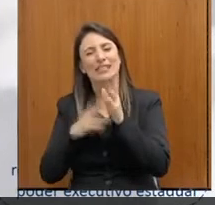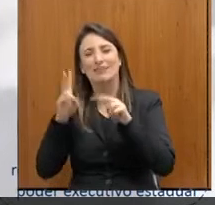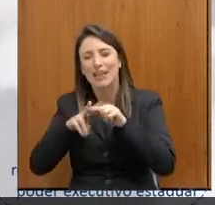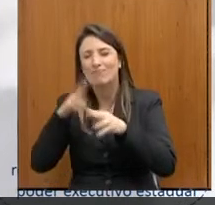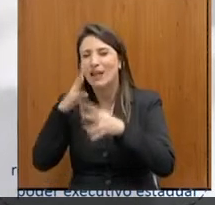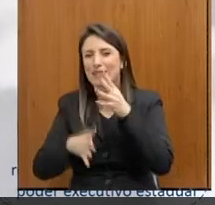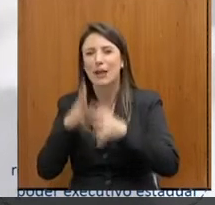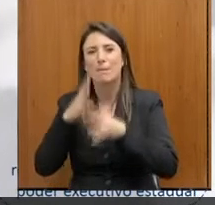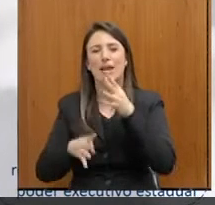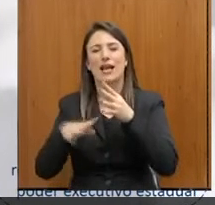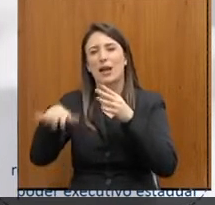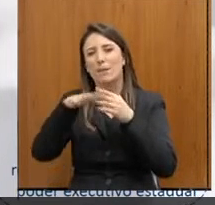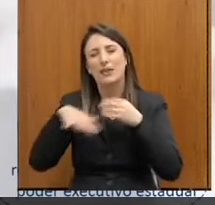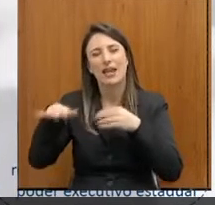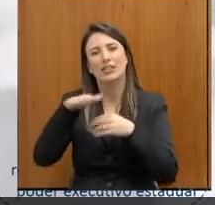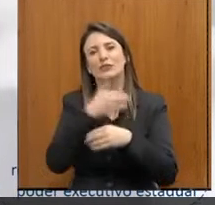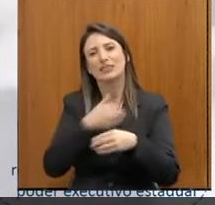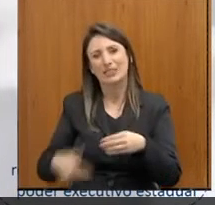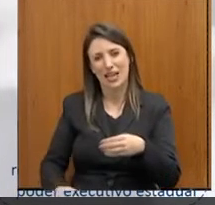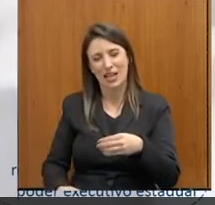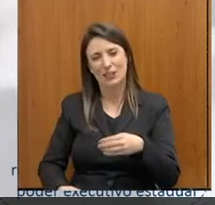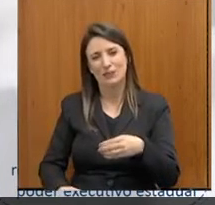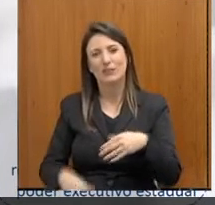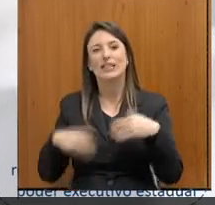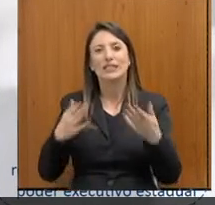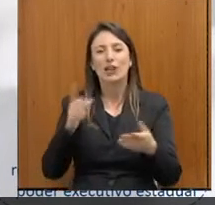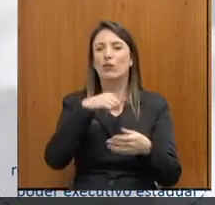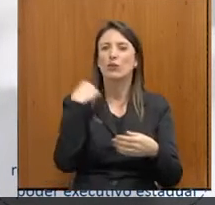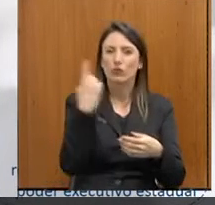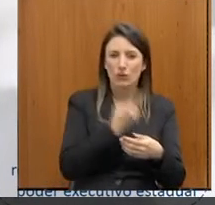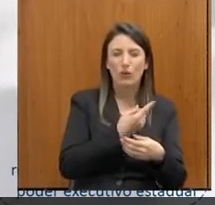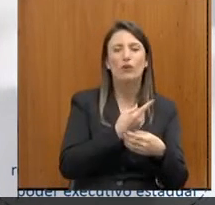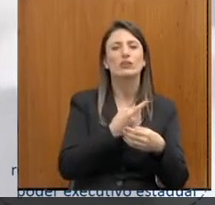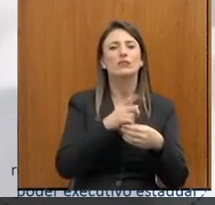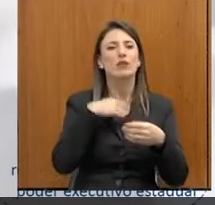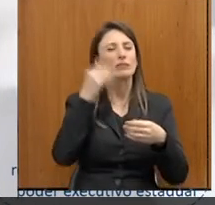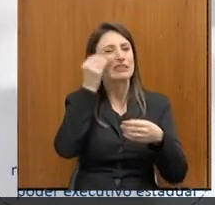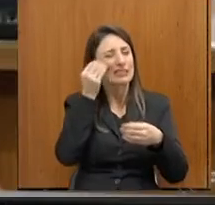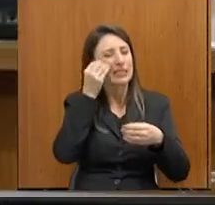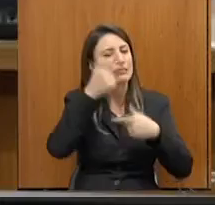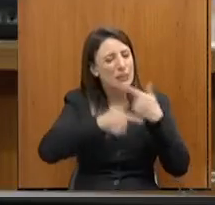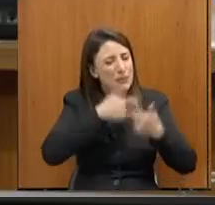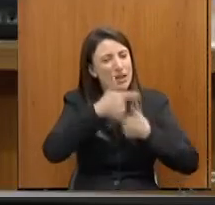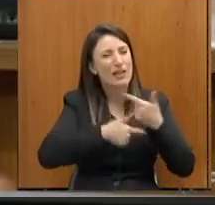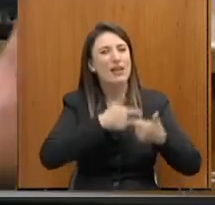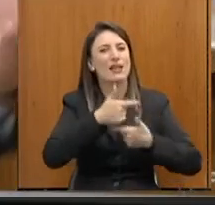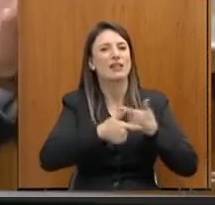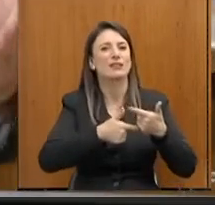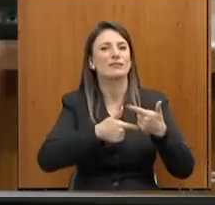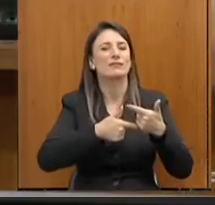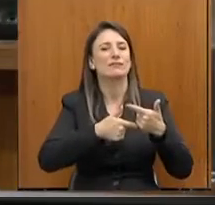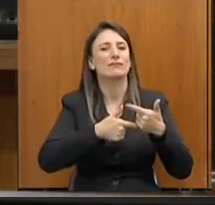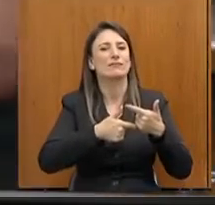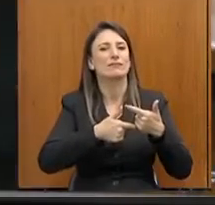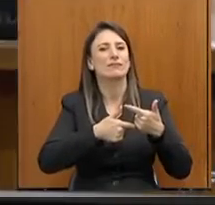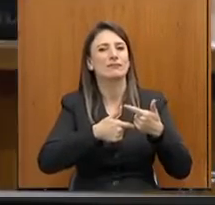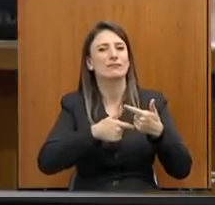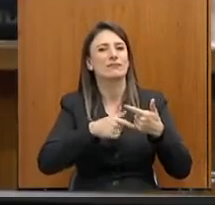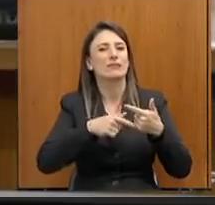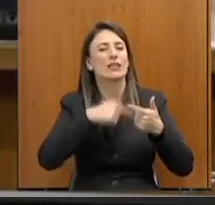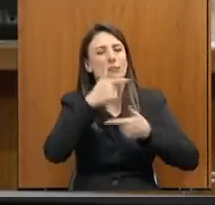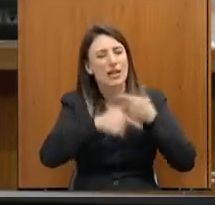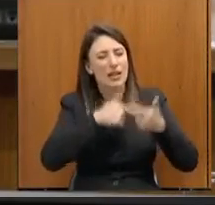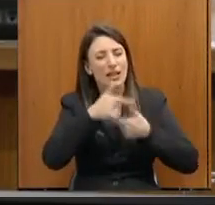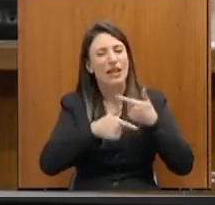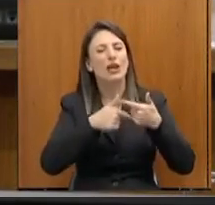empresariais em caminho para a gente os pleitos e nós vamos trabalhando Pari passu seja ele dentro do